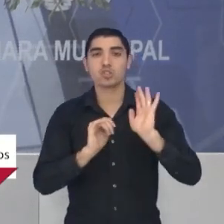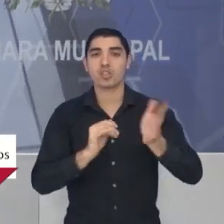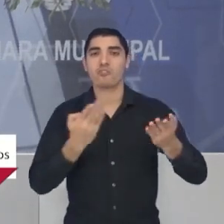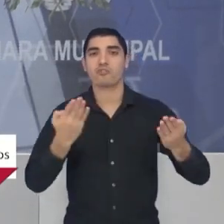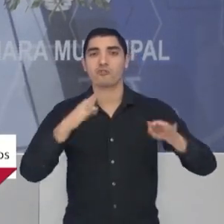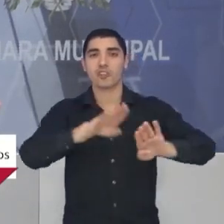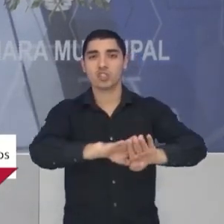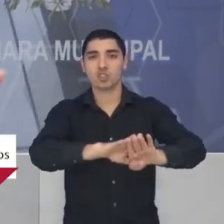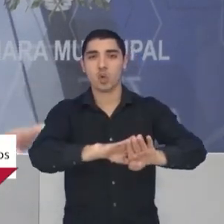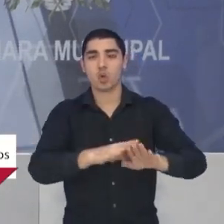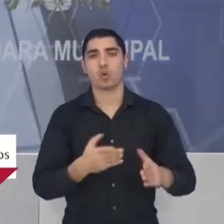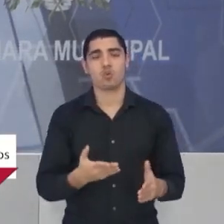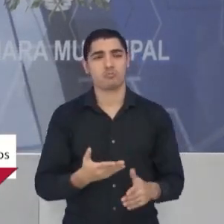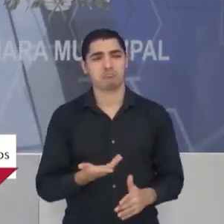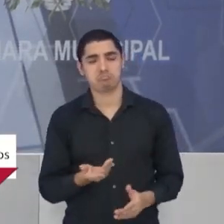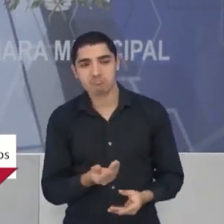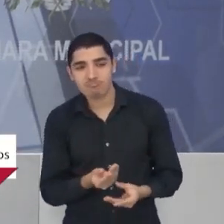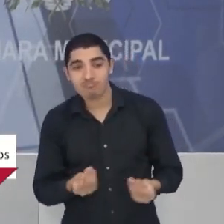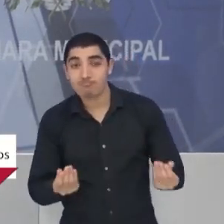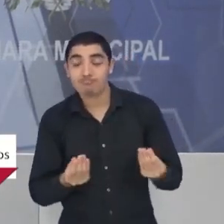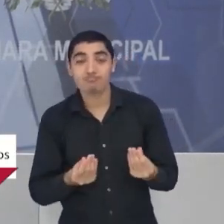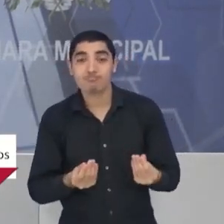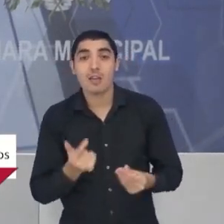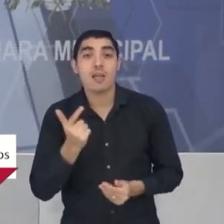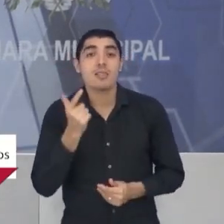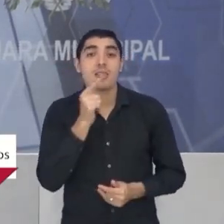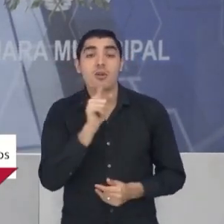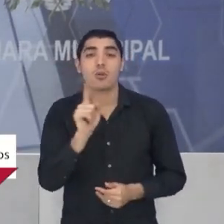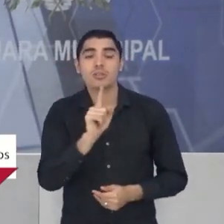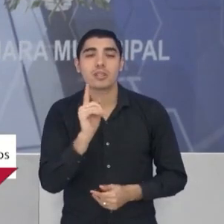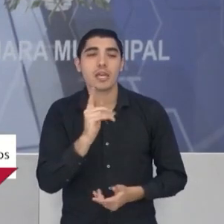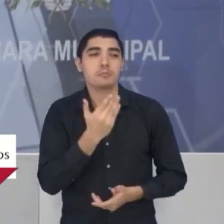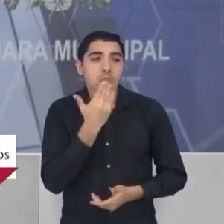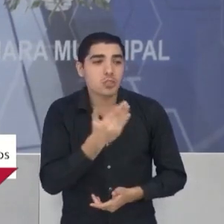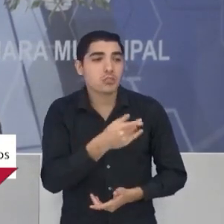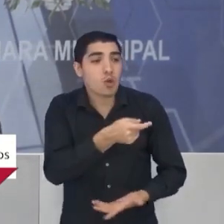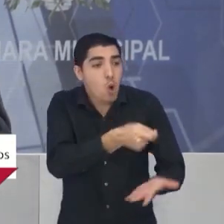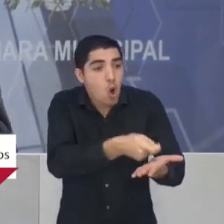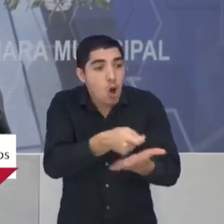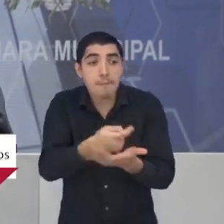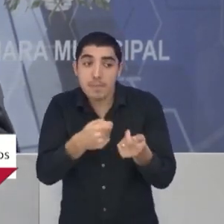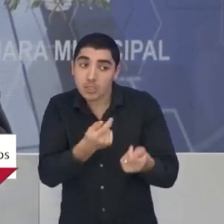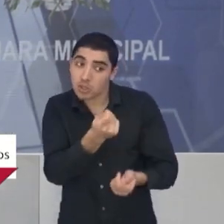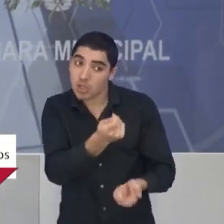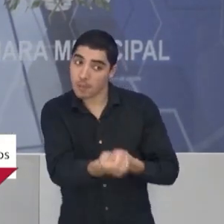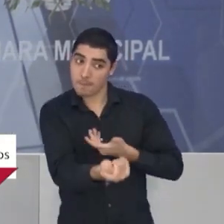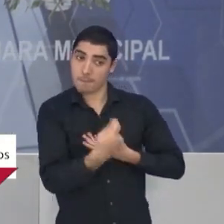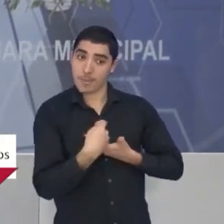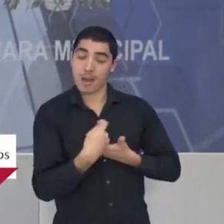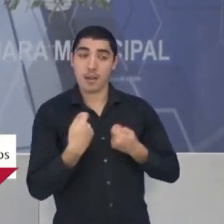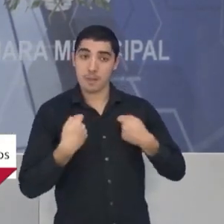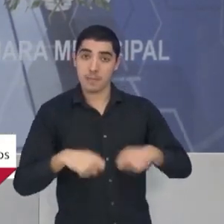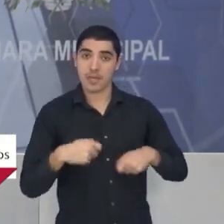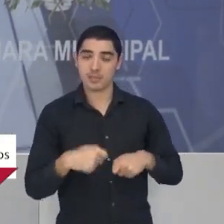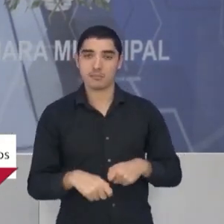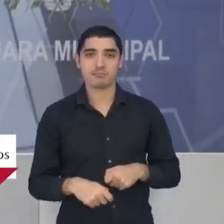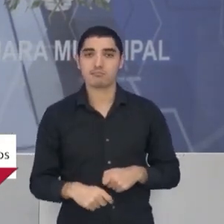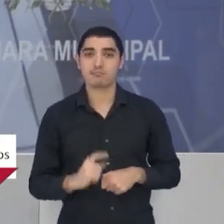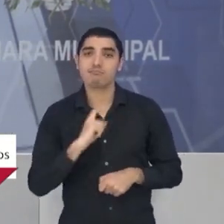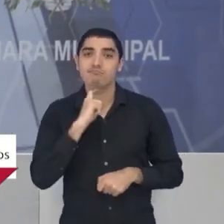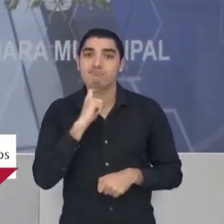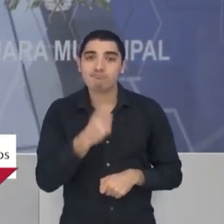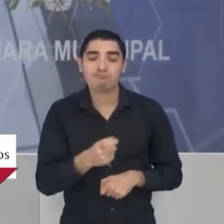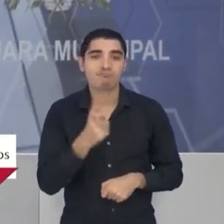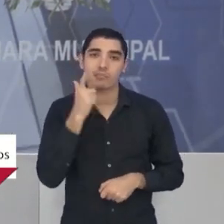garantia viável de pé para suportar aquela cobrança enfim não há nenhuma chance daquele